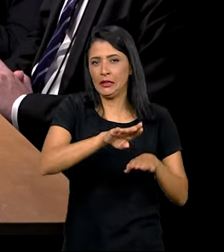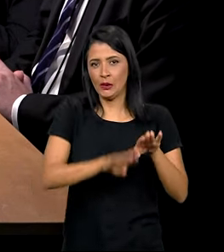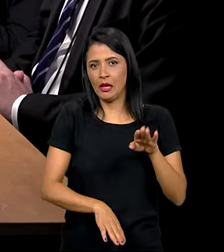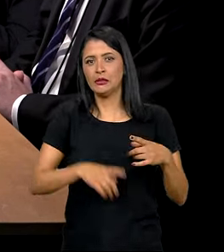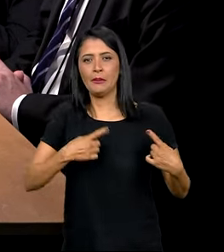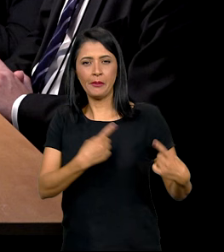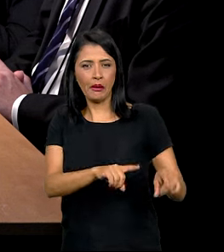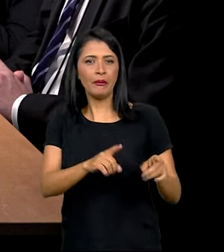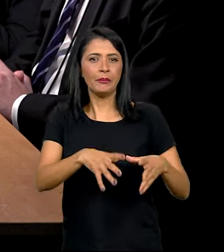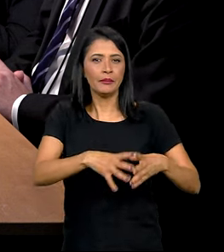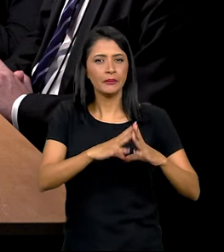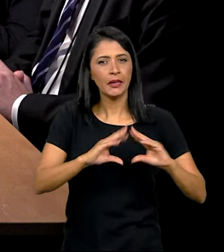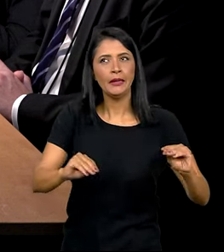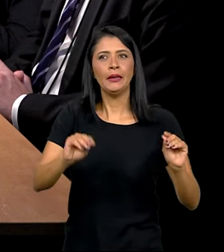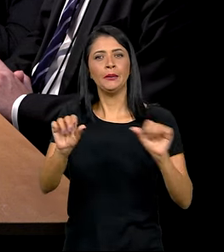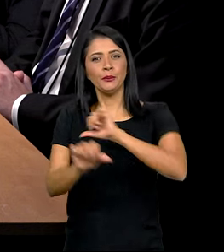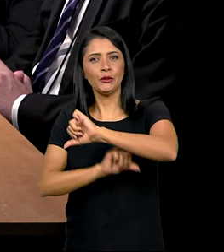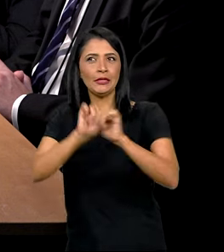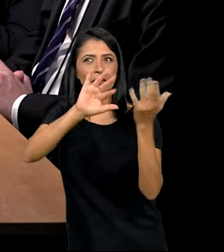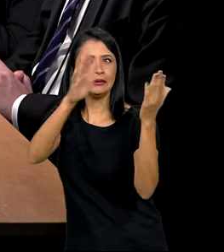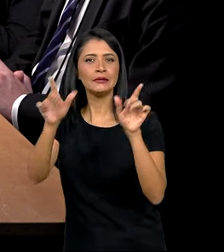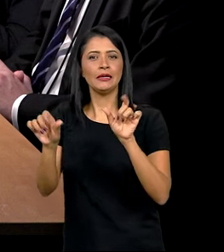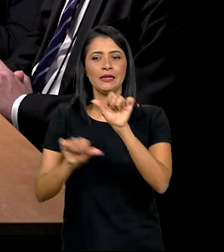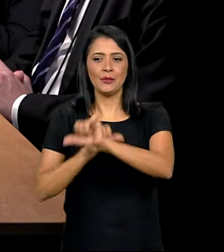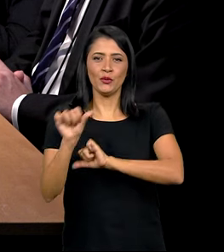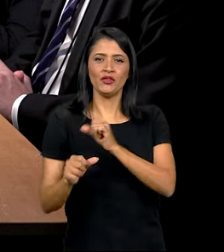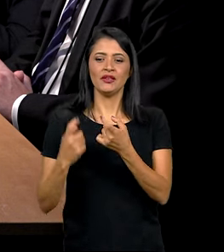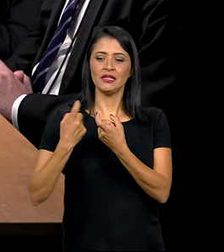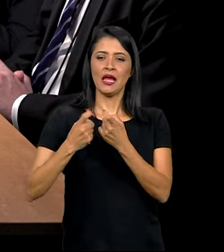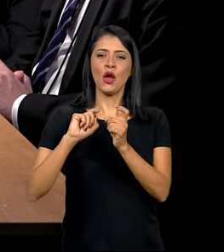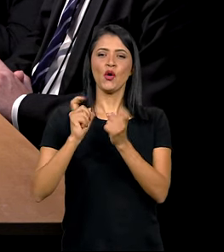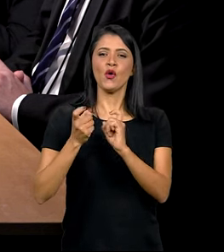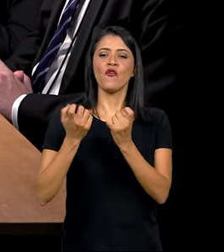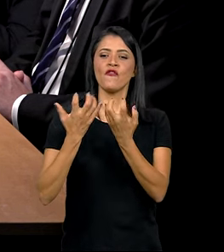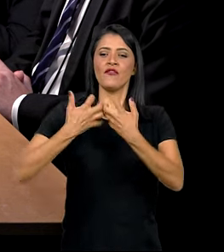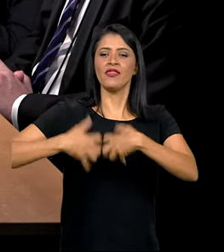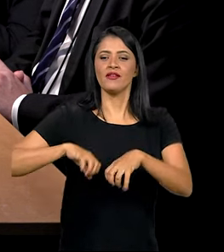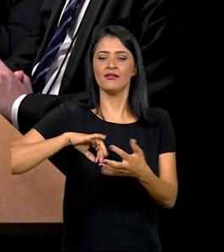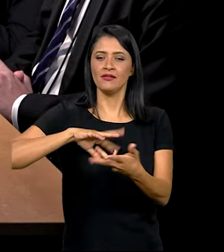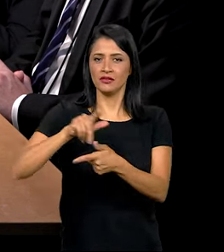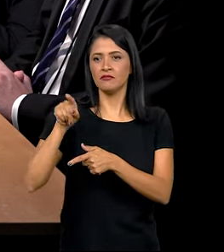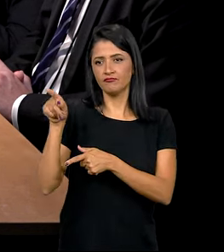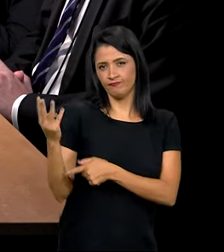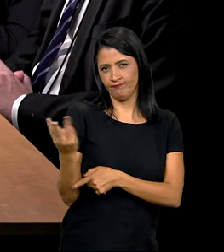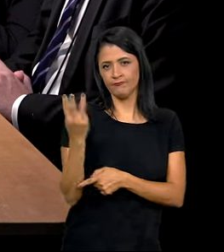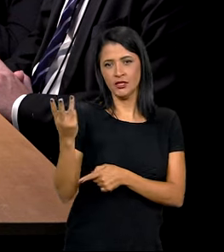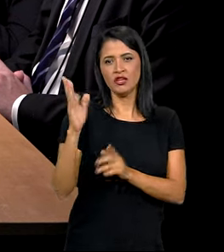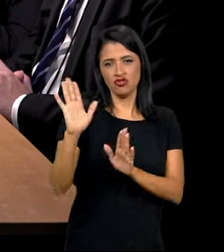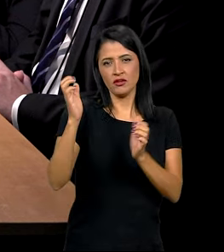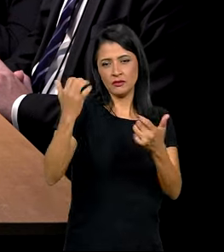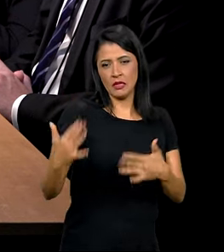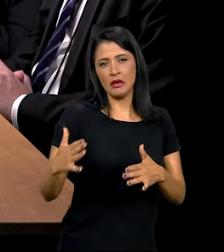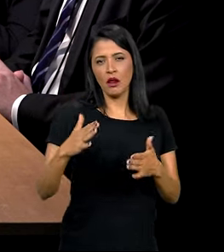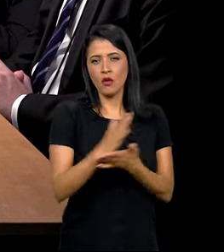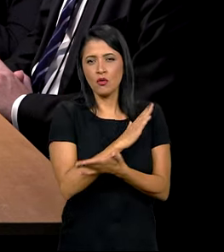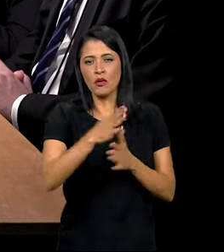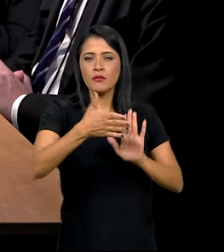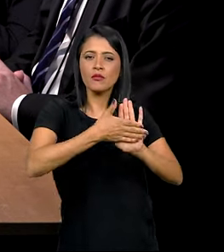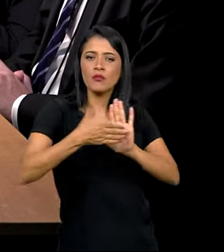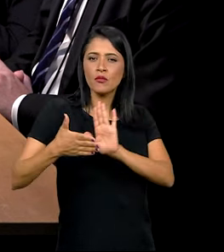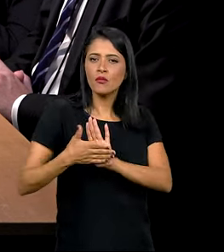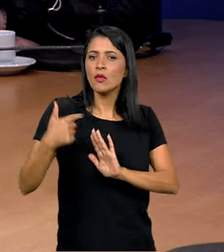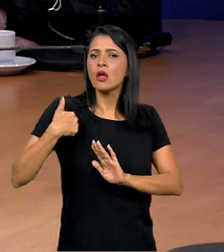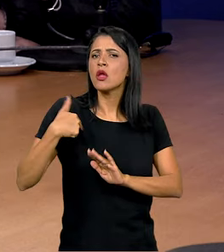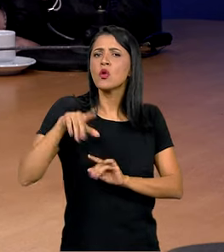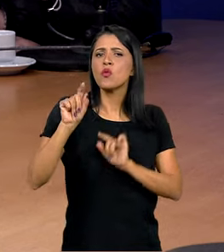desigualdades enfrentamento às mudanças climáticas e a reforma de governança Global vocês também já explicaram um pouco de Algumas propostas mas eu